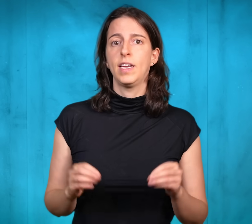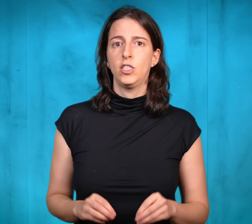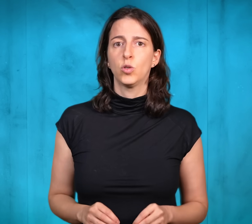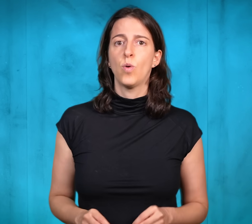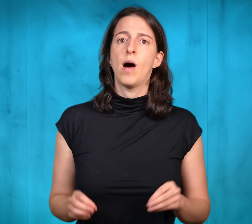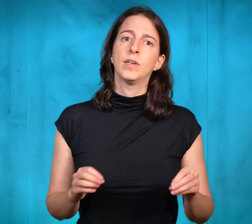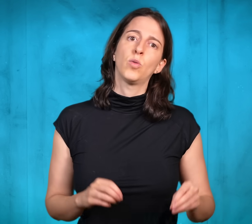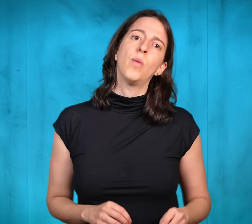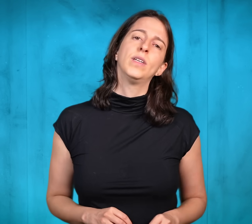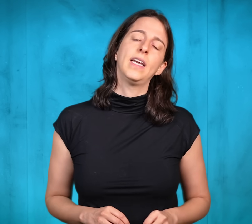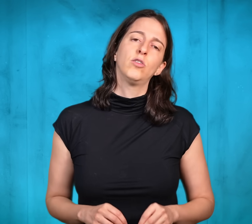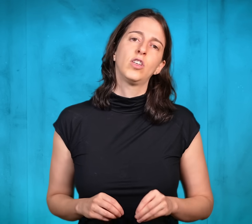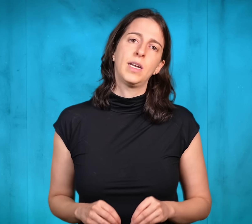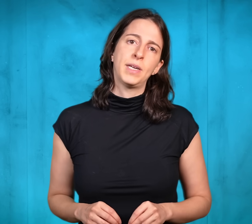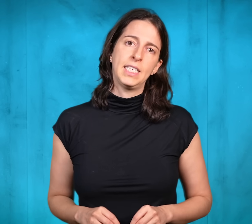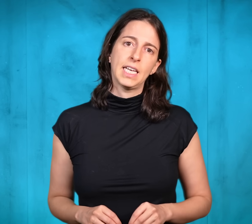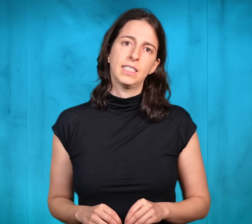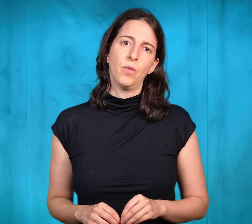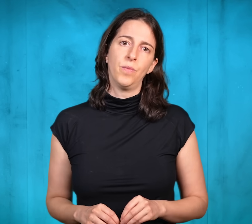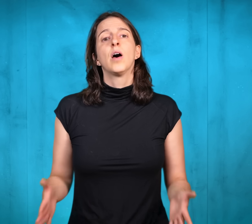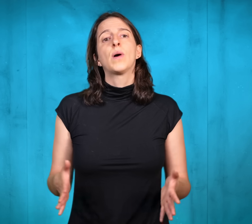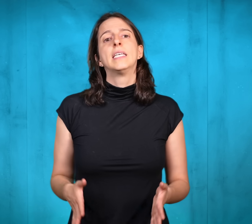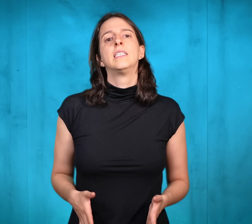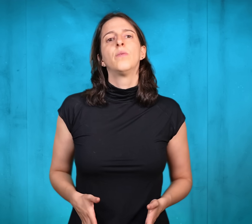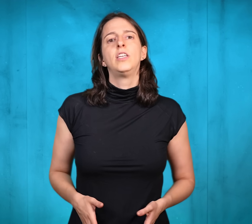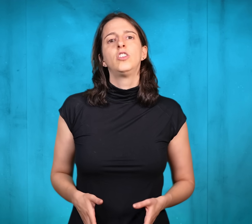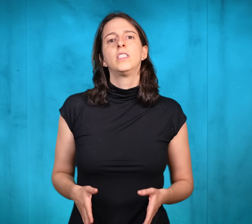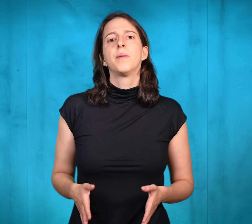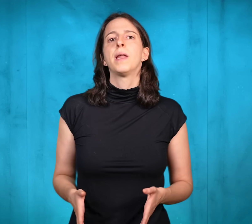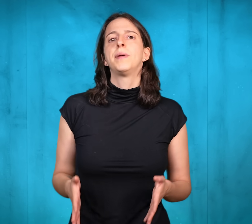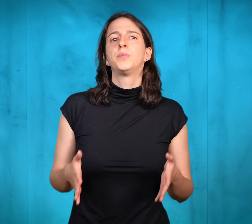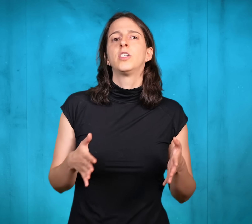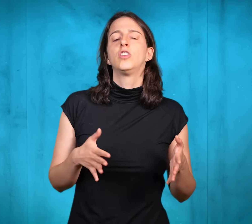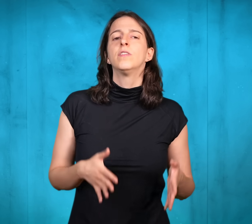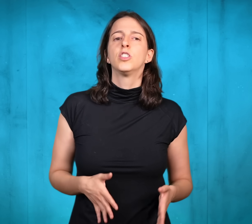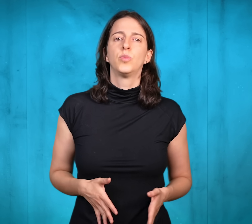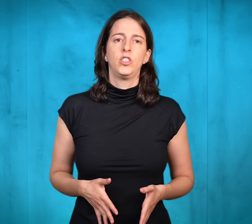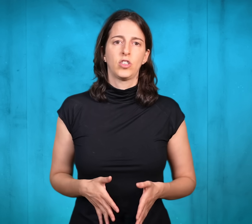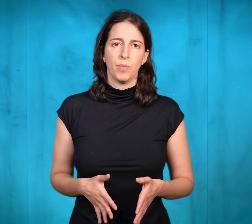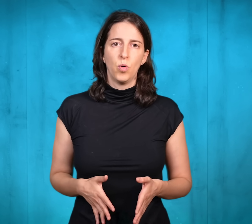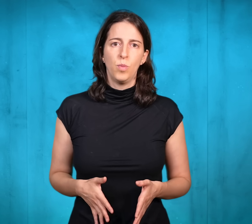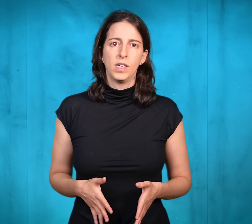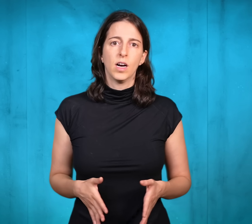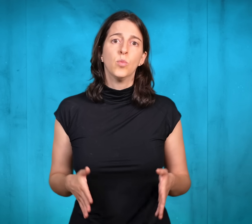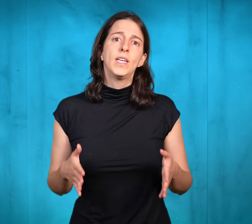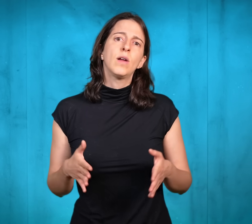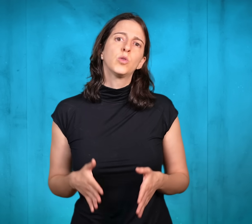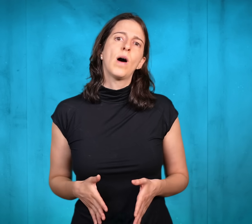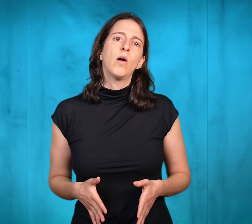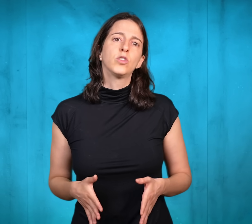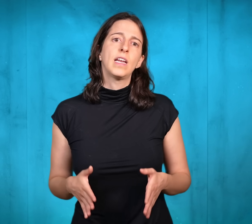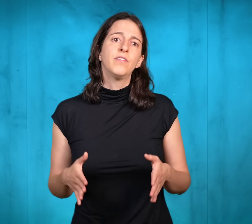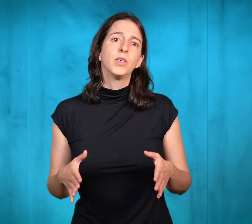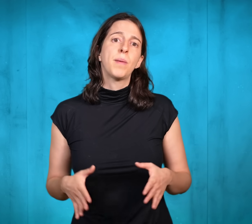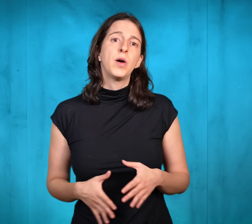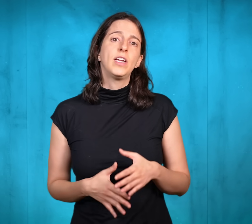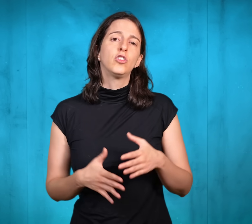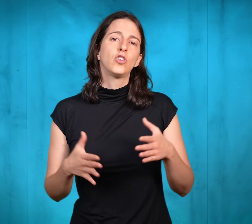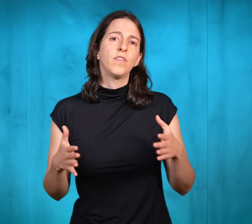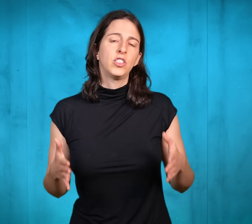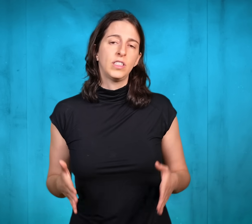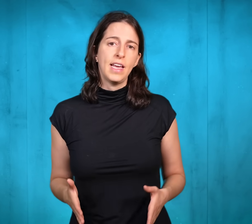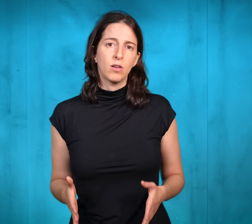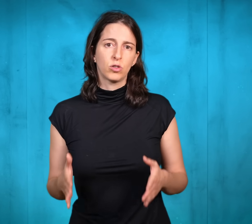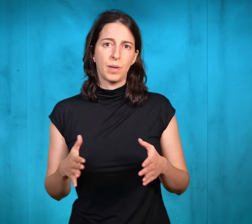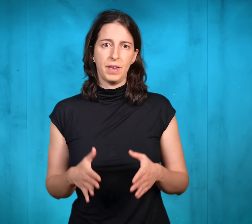mostrou crítico ao atual modelo de criminalização. Na ocasião, ele disse que pela perspectiva de política pública, o modelo atual está levando uma maioria